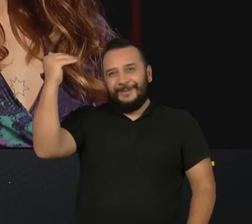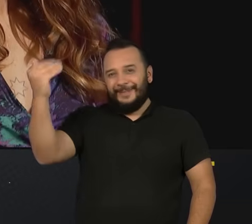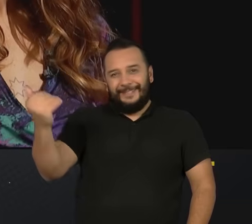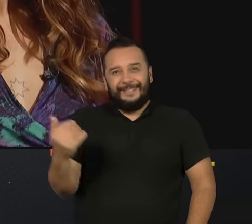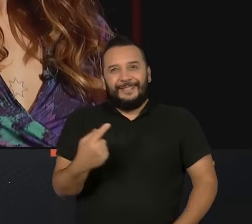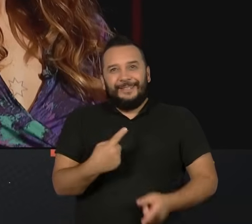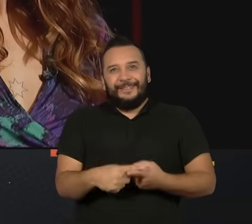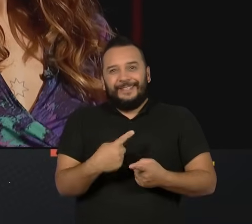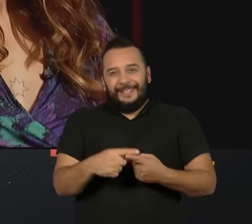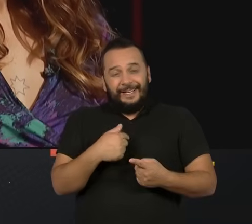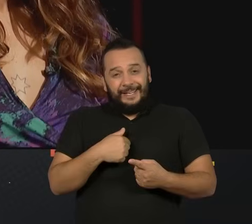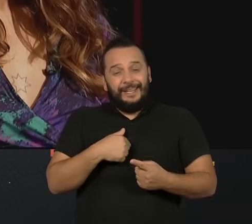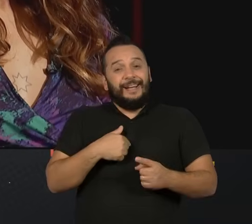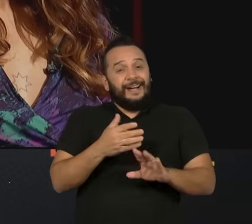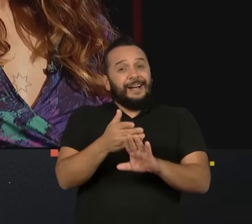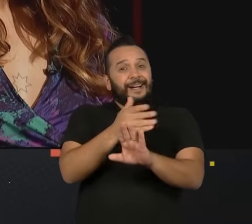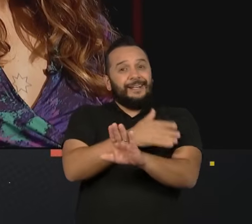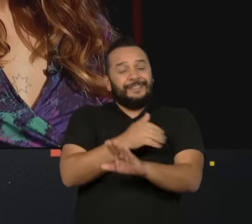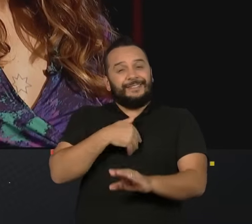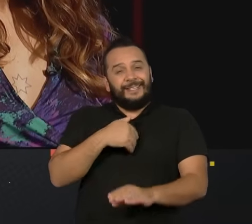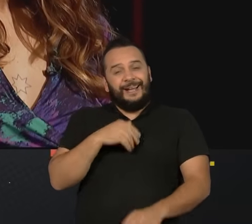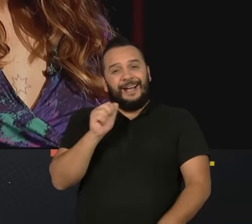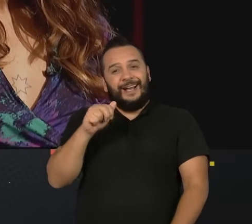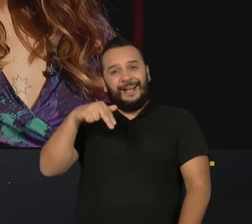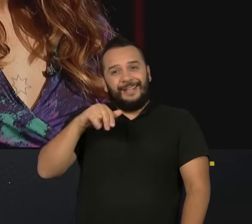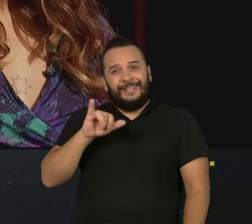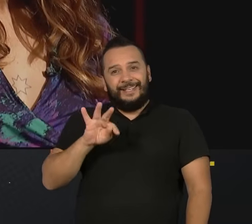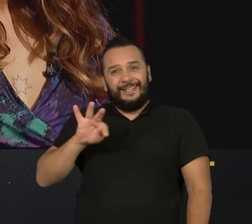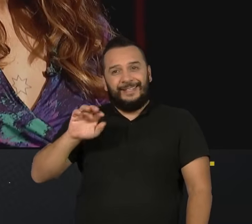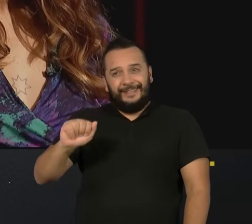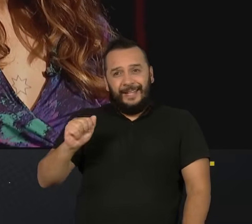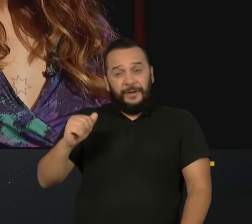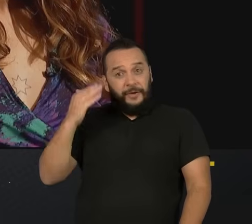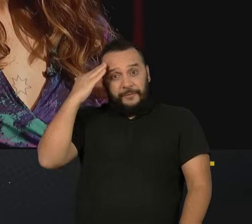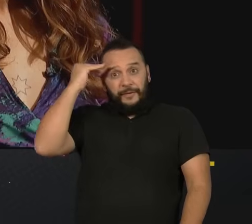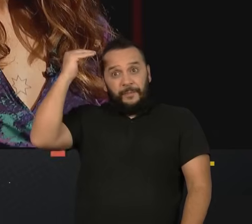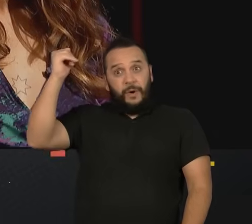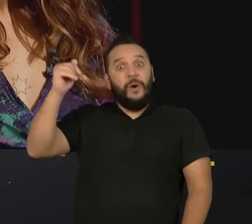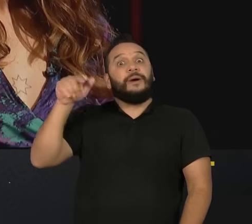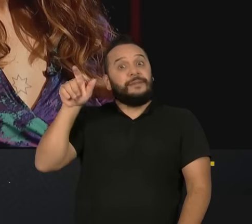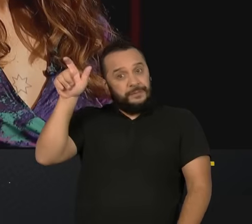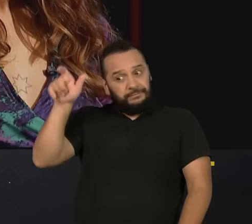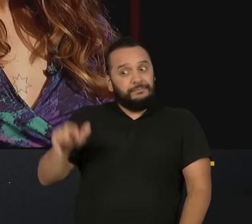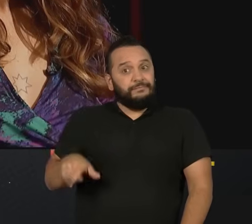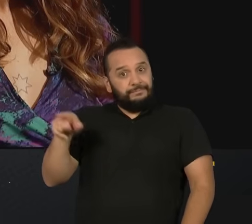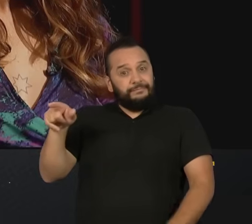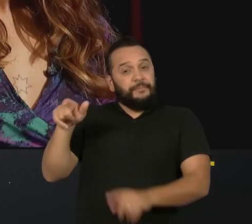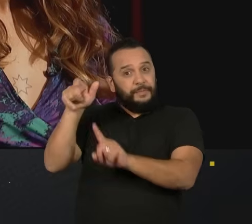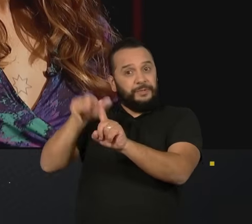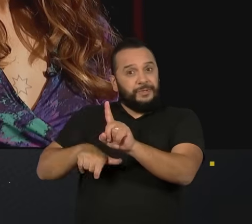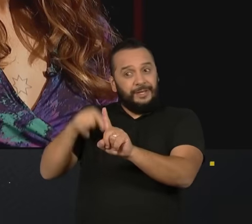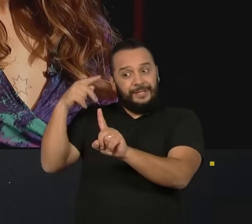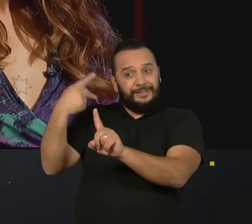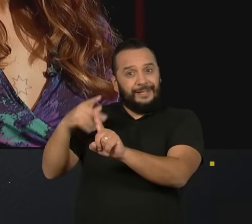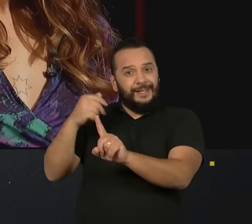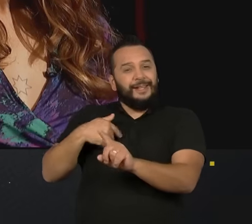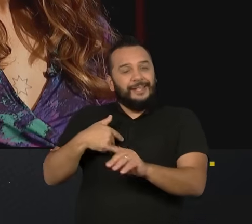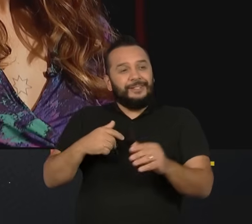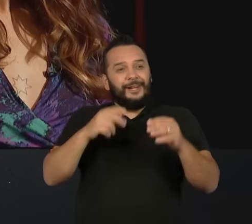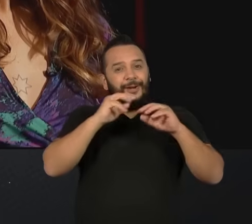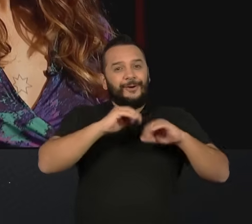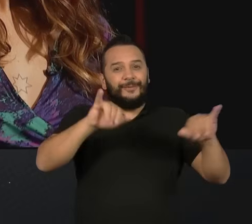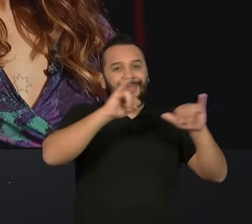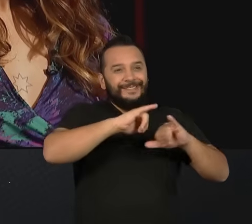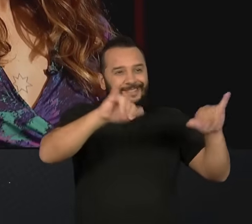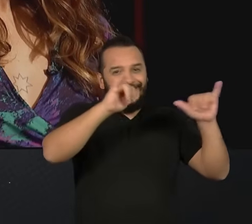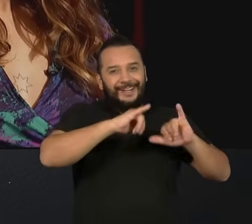porque mesmo antes de Presença de Anitta, que foi assim o personagem, né, primeiro grande personagem dela, ela já fazia um monte de comercial, então pra